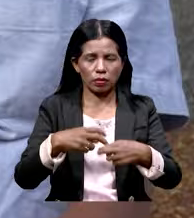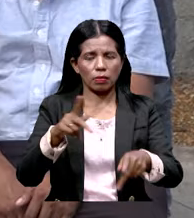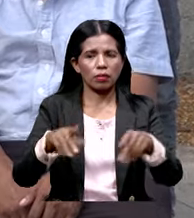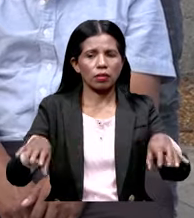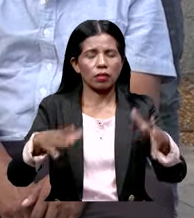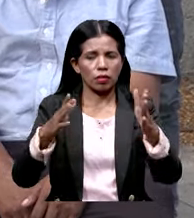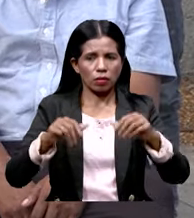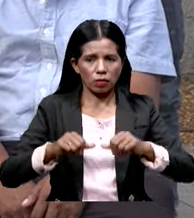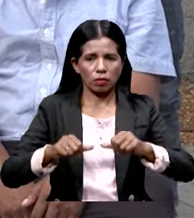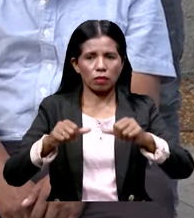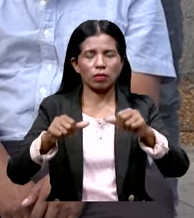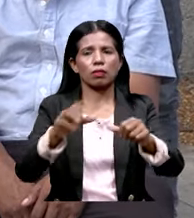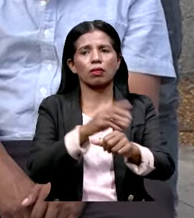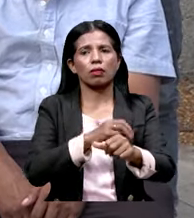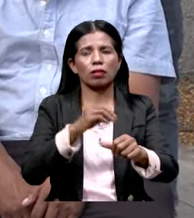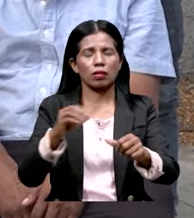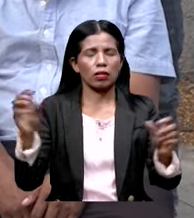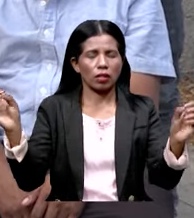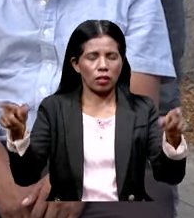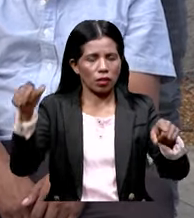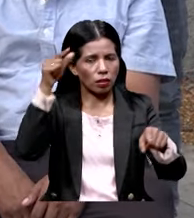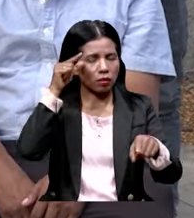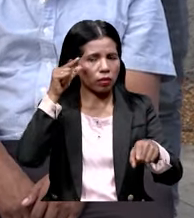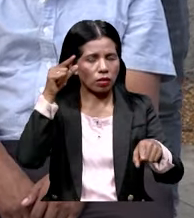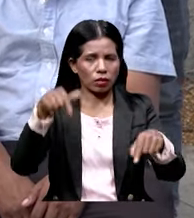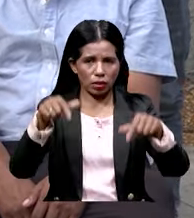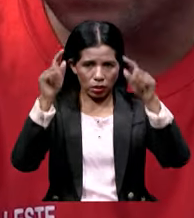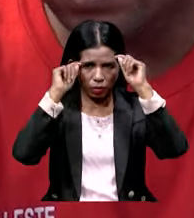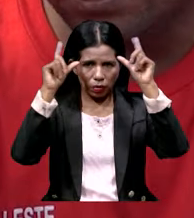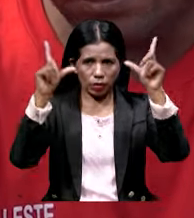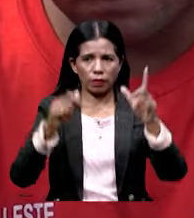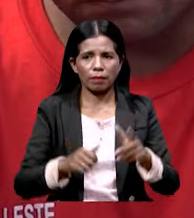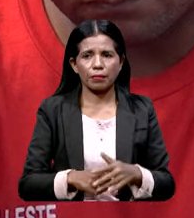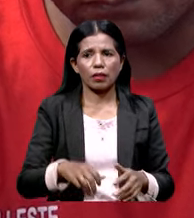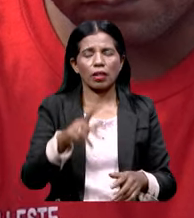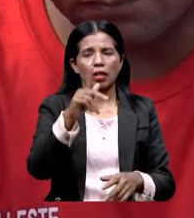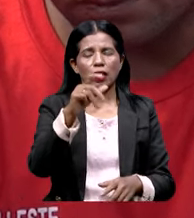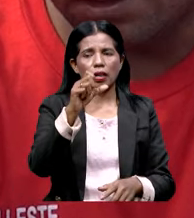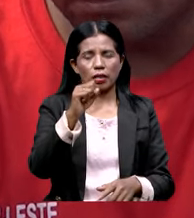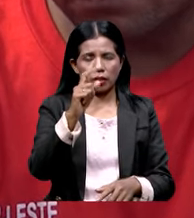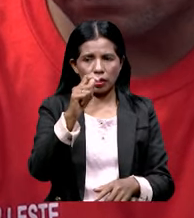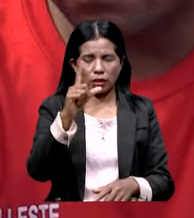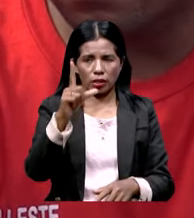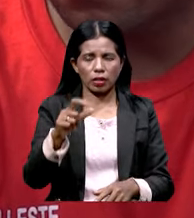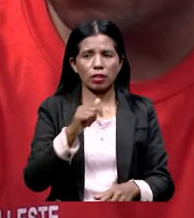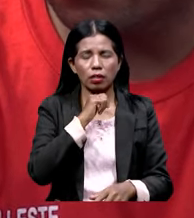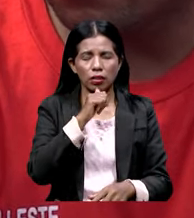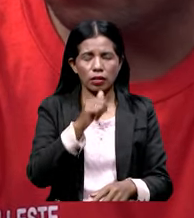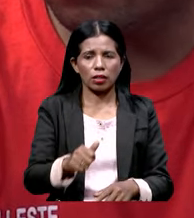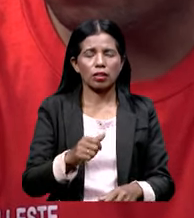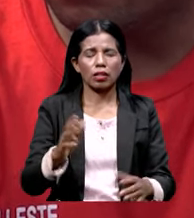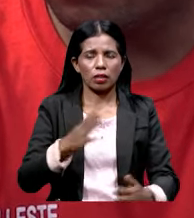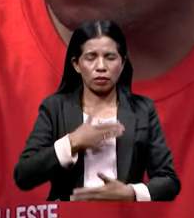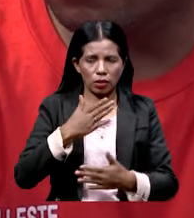não continua a colher lutan desigualdade econômica e a Timor-Leste. Kaestel, lamenta teves a